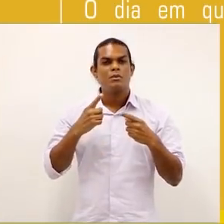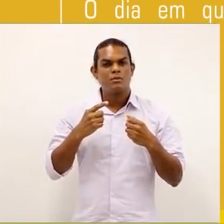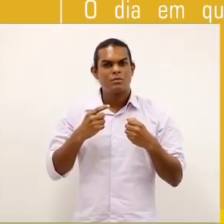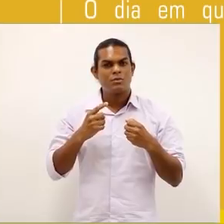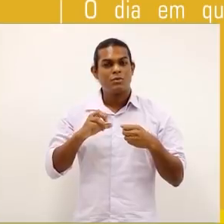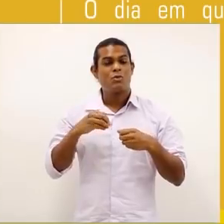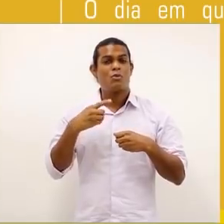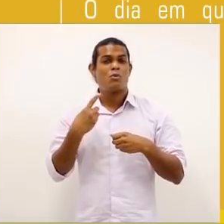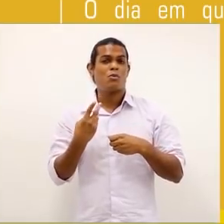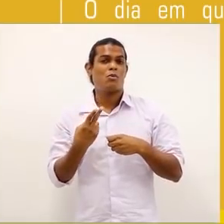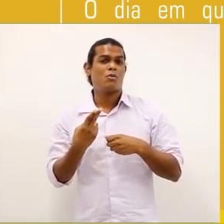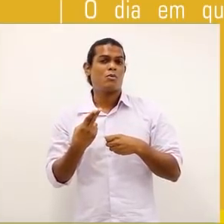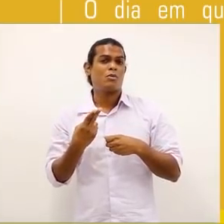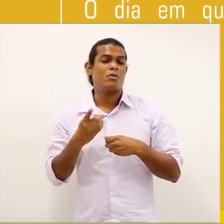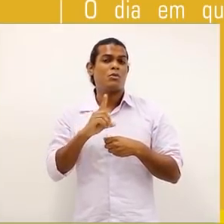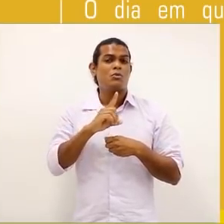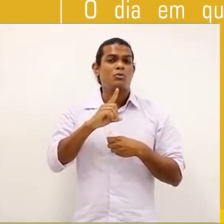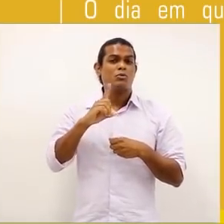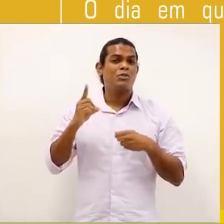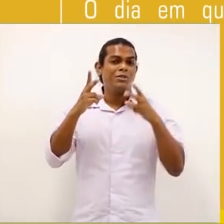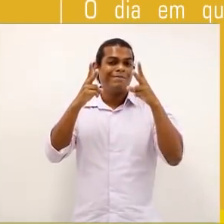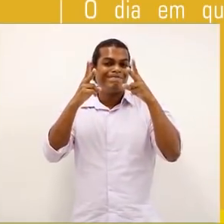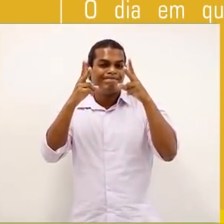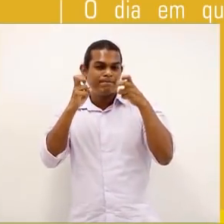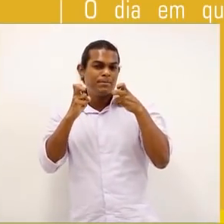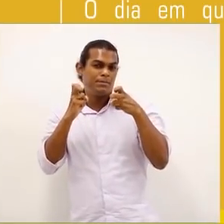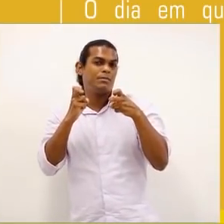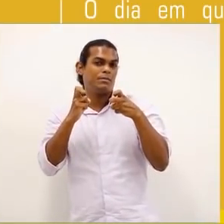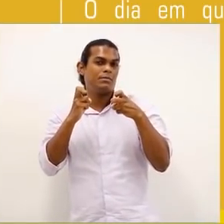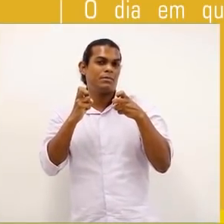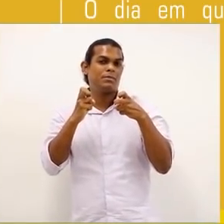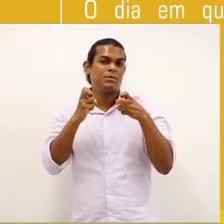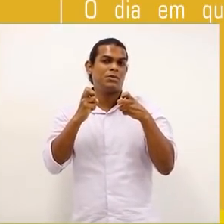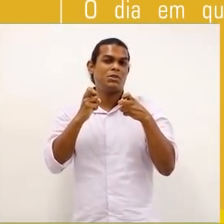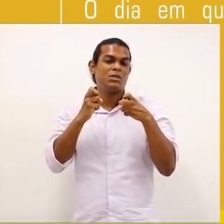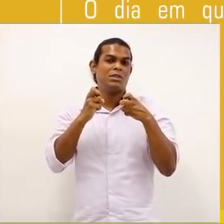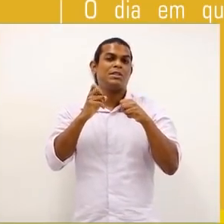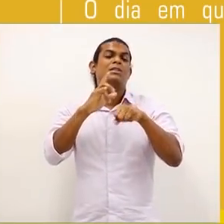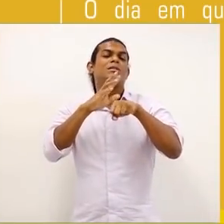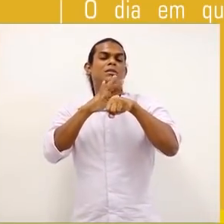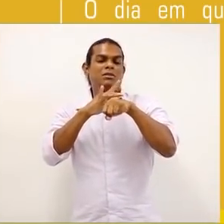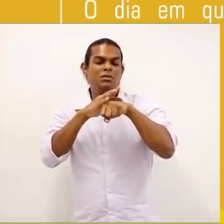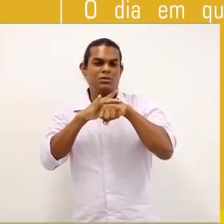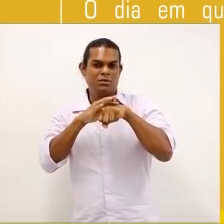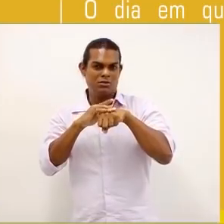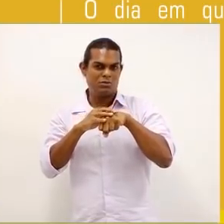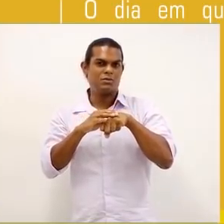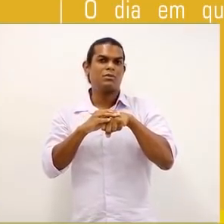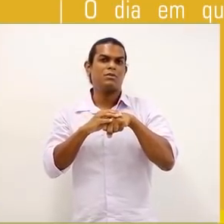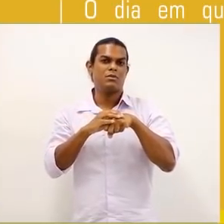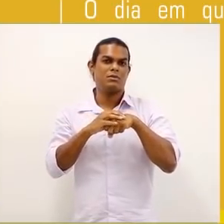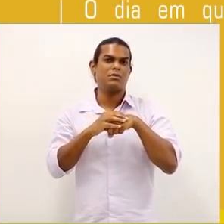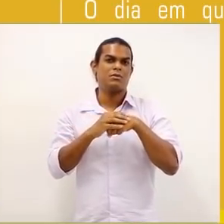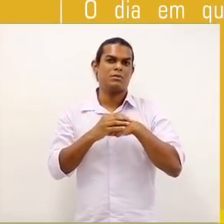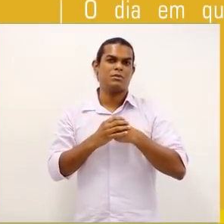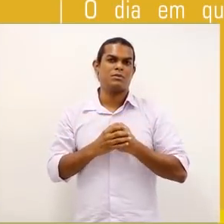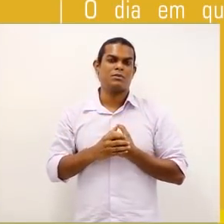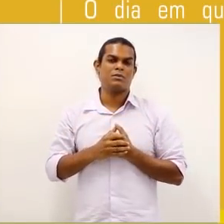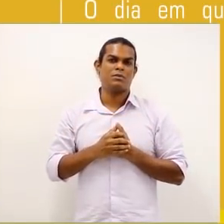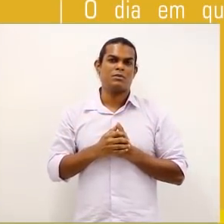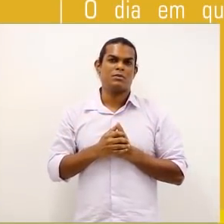segregação compulsória, ou seja, no dia que tomou conhecimento o trabalhador que ele está com aquela doença, que está com